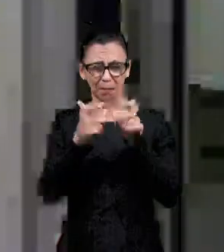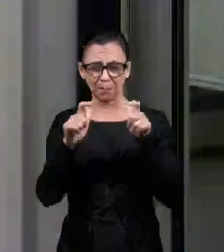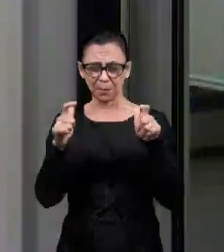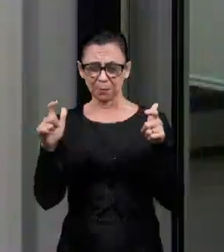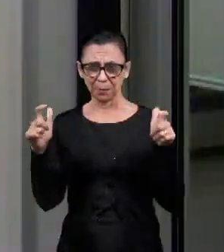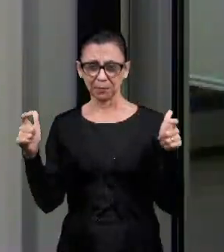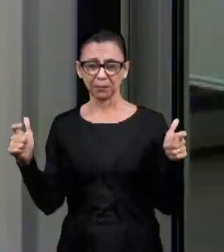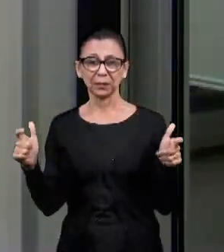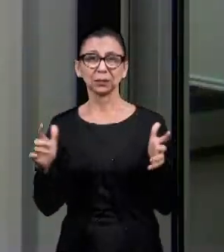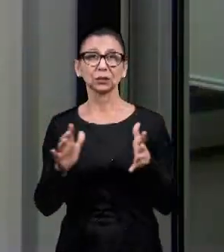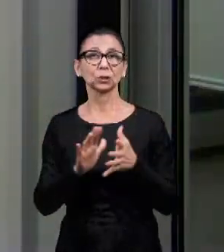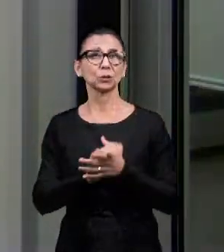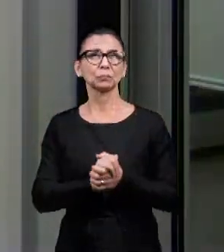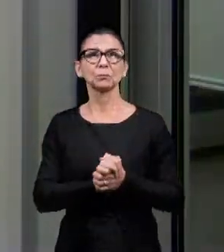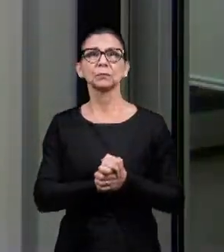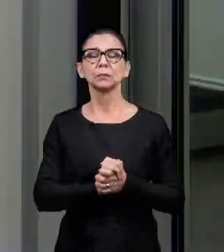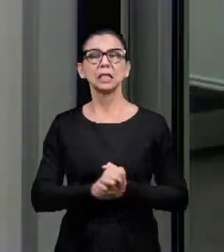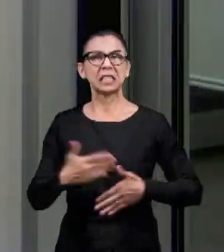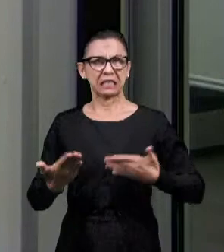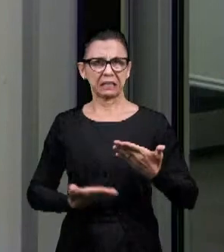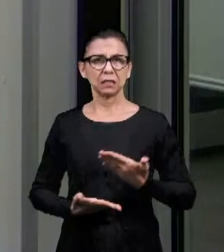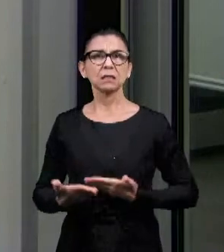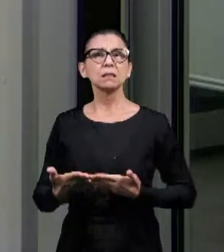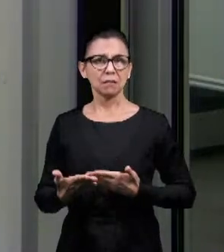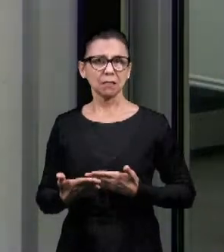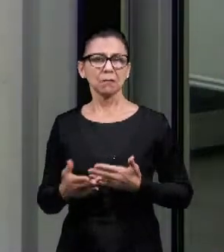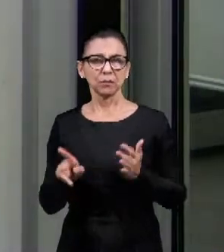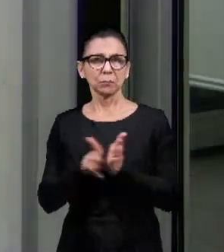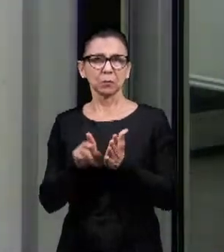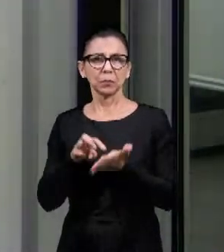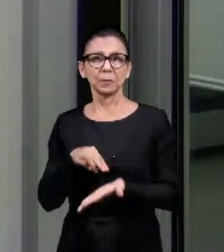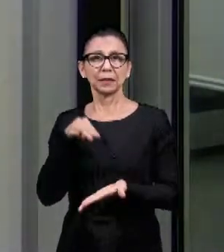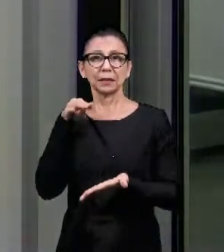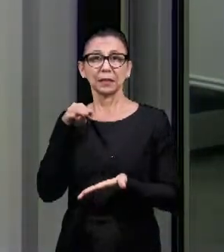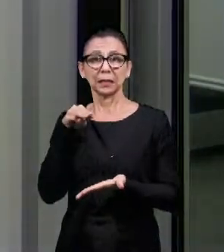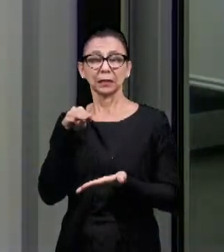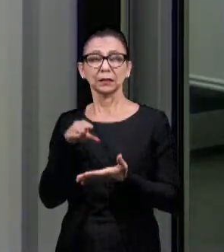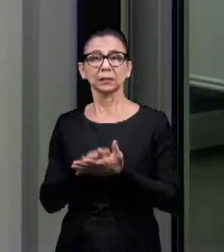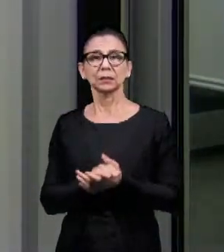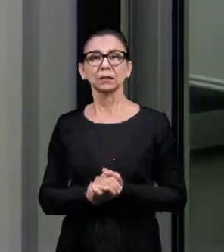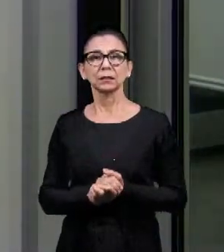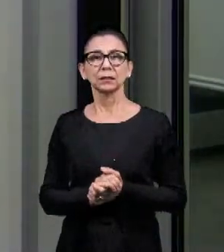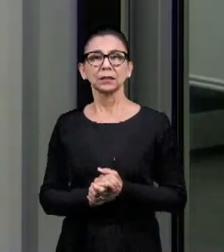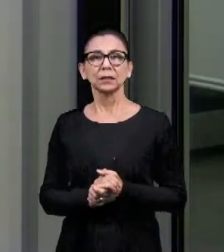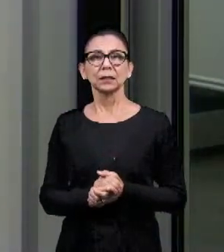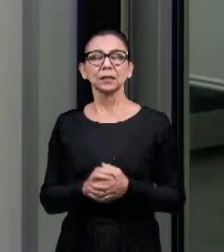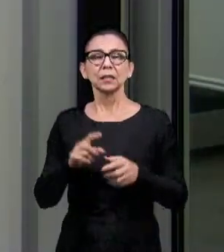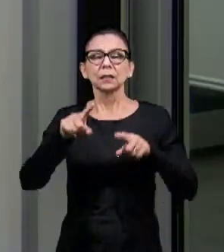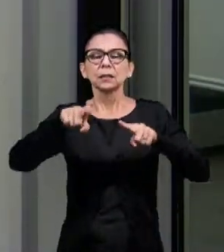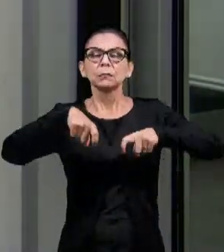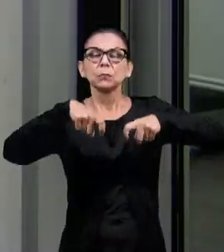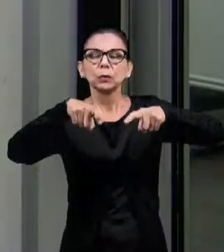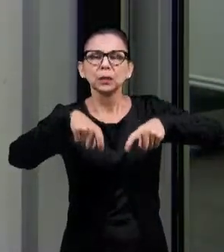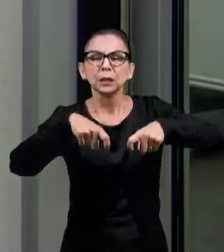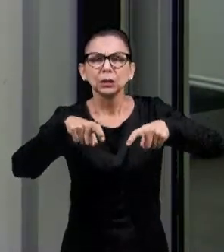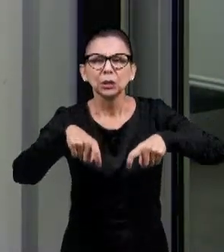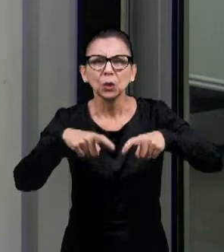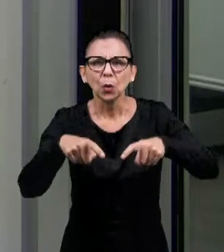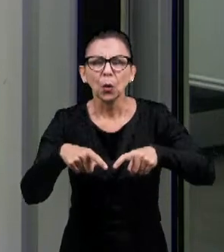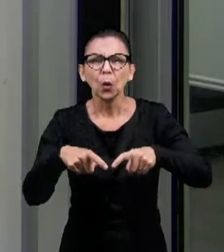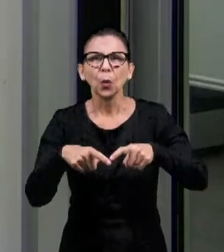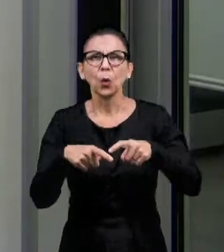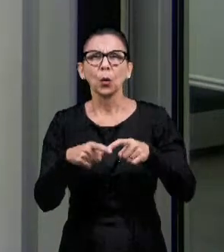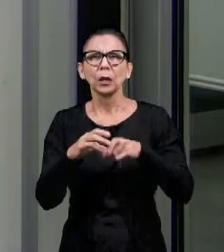comunicação de centenas de pessoas, de irmãos nossos, sabe, Josias e Jorge, que moram no interiorzinho, lá na roça, que não tem